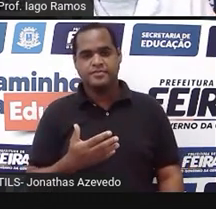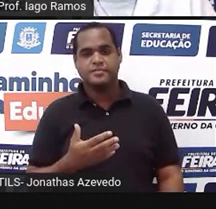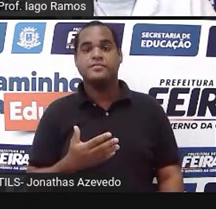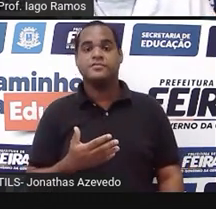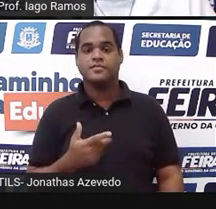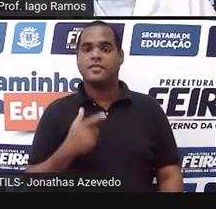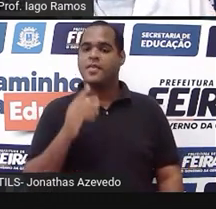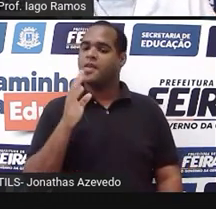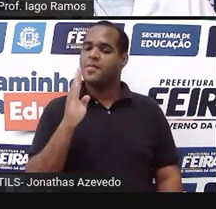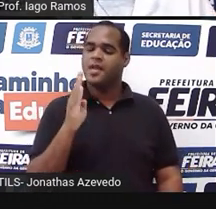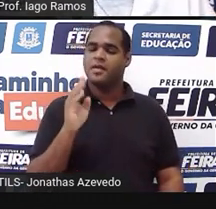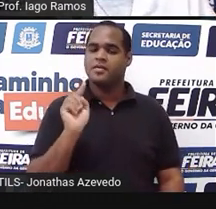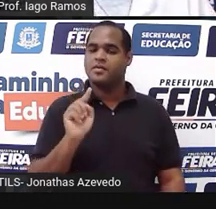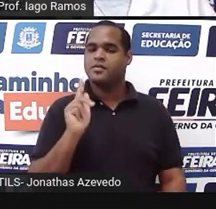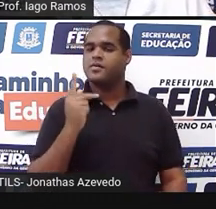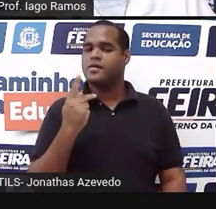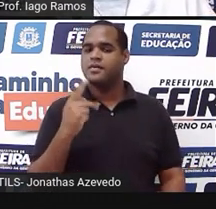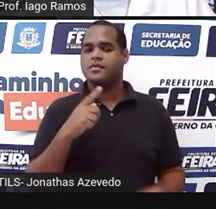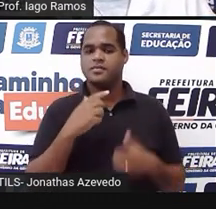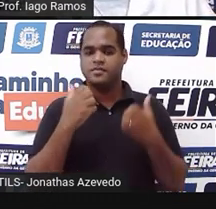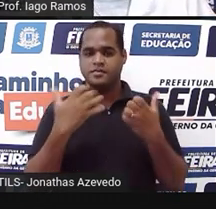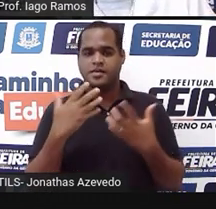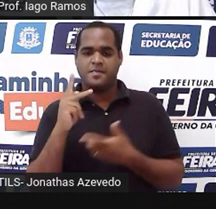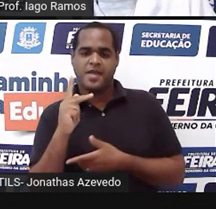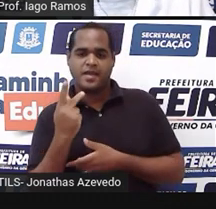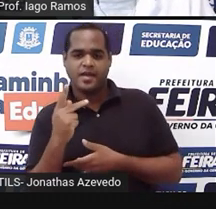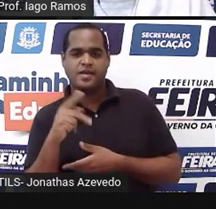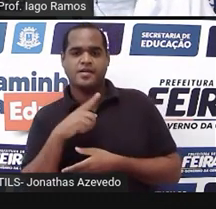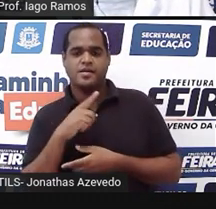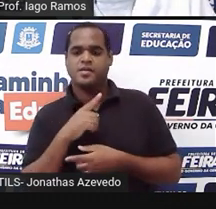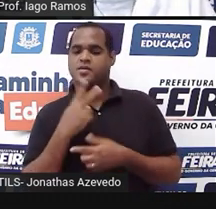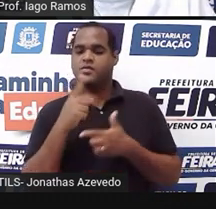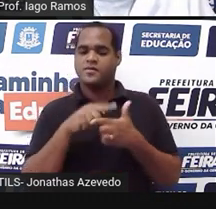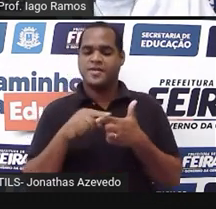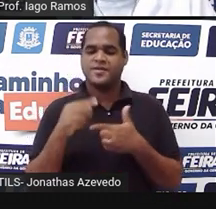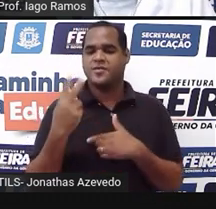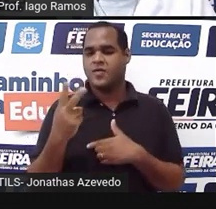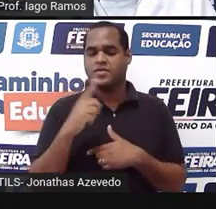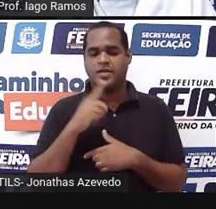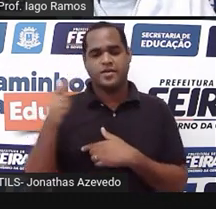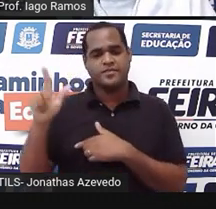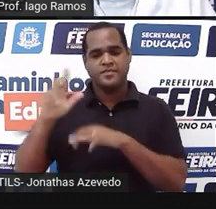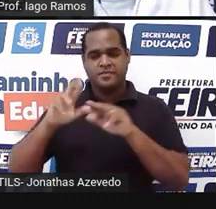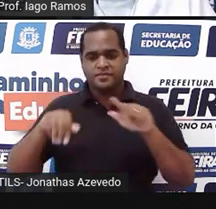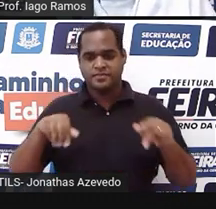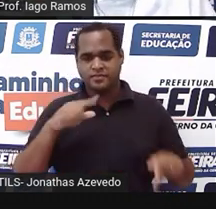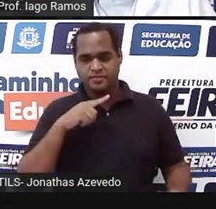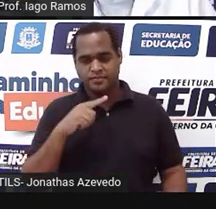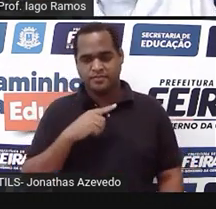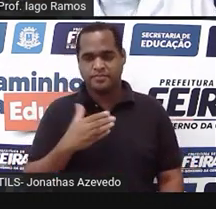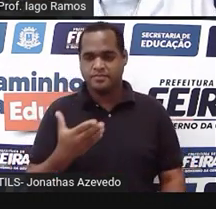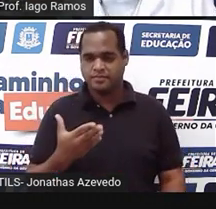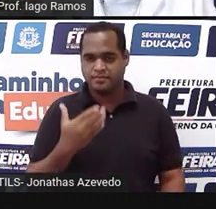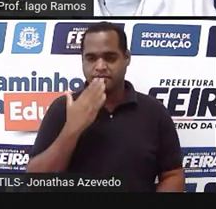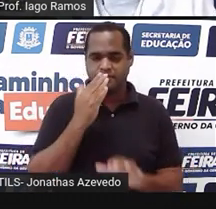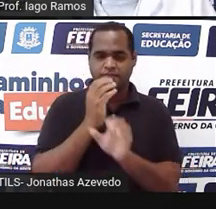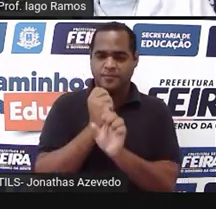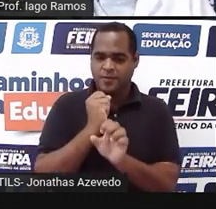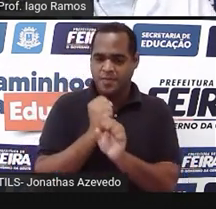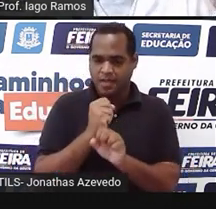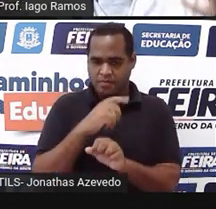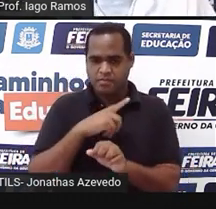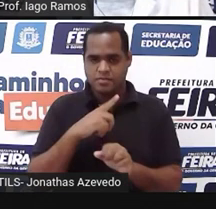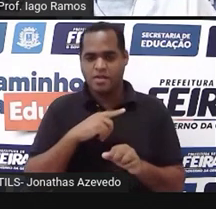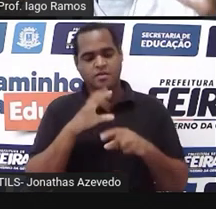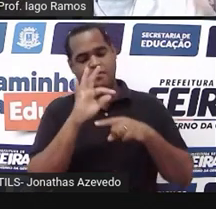é uma fração mais bem minúsculo vezes H por dois é outra fração só que nessas frações nessa soma de